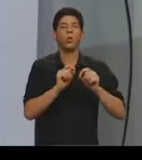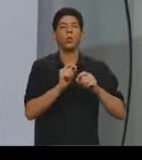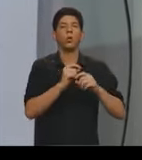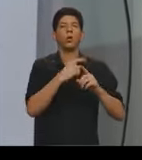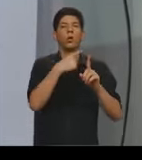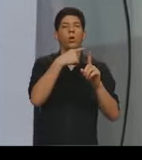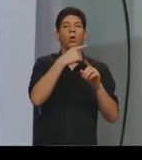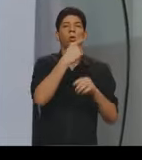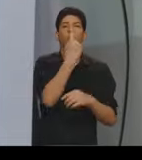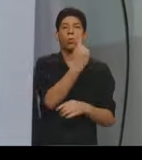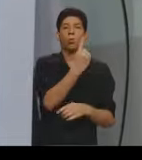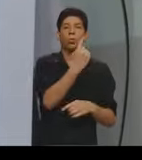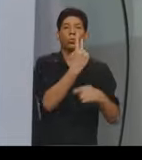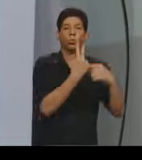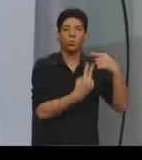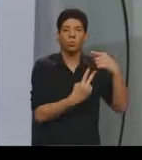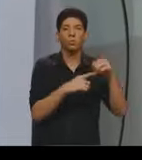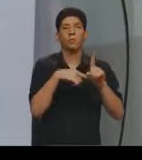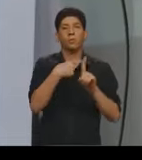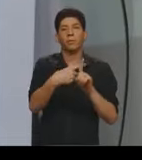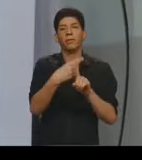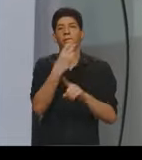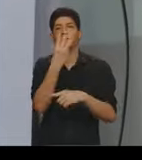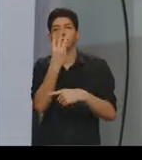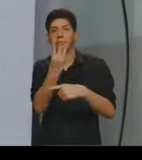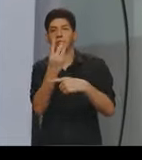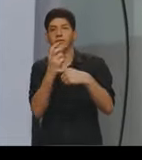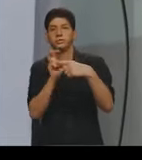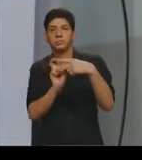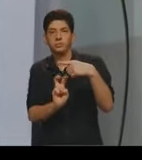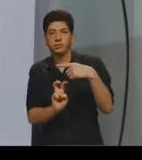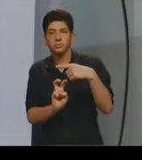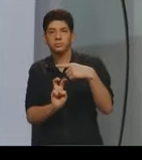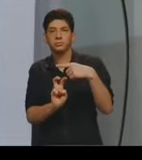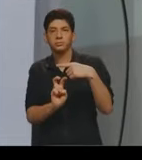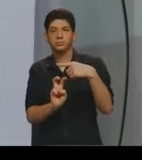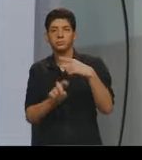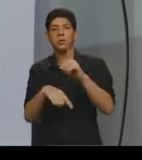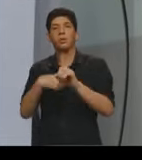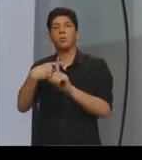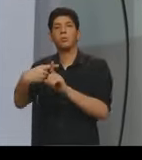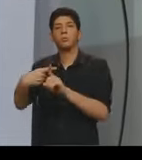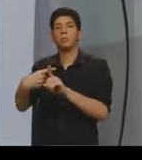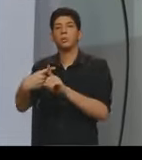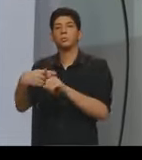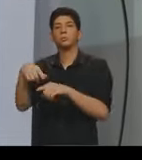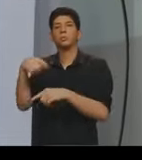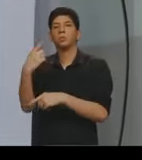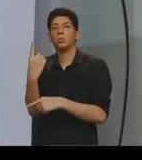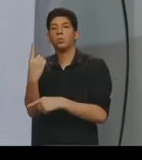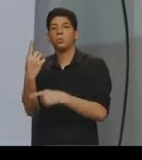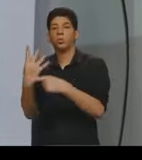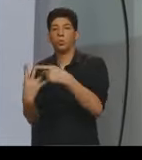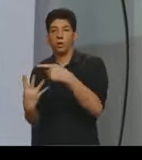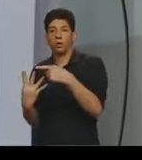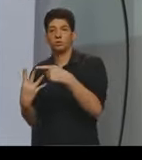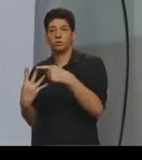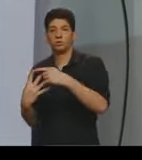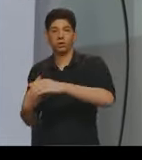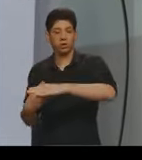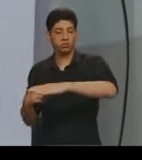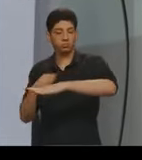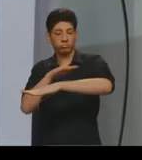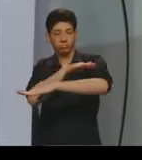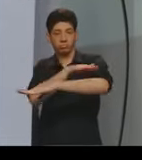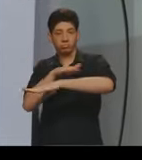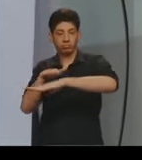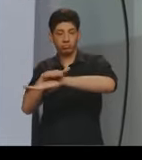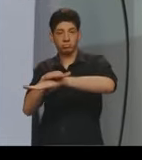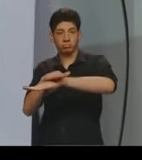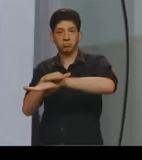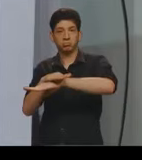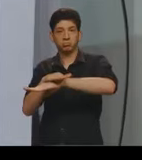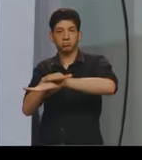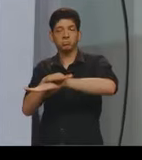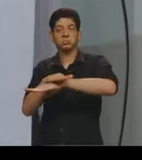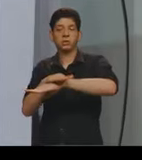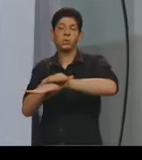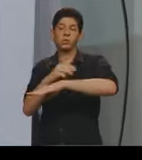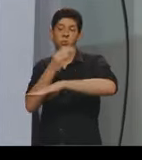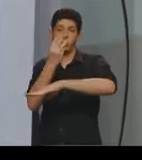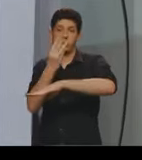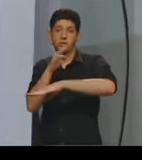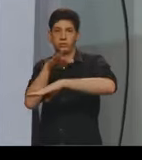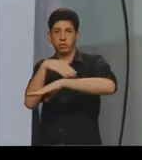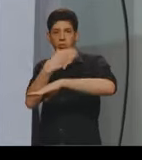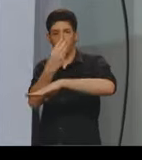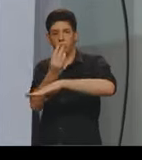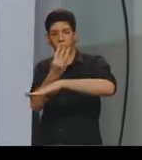mais 3/5 mais 1/4. E no caso são 3 valores